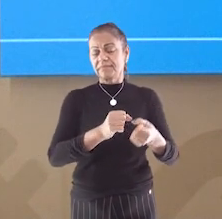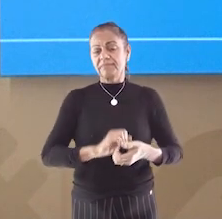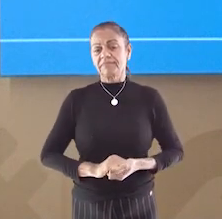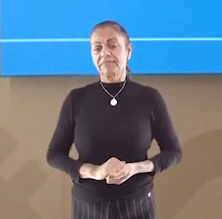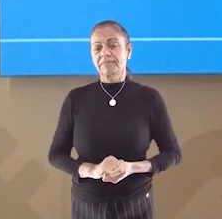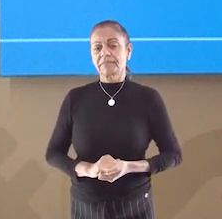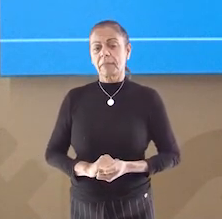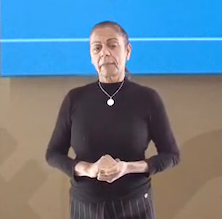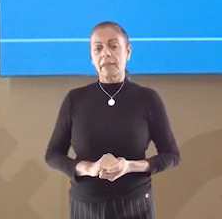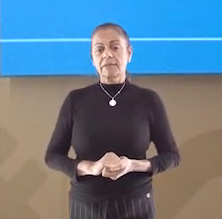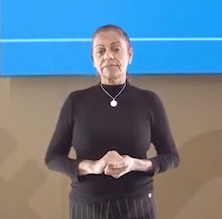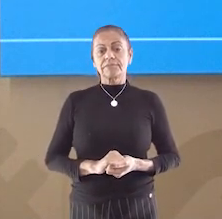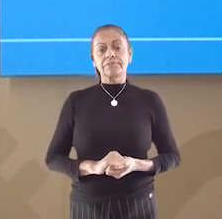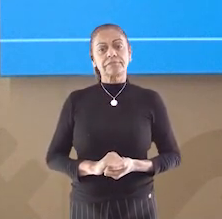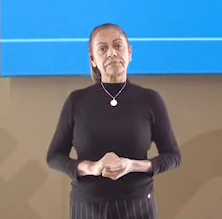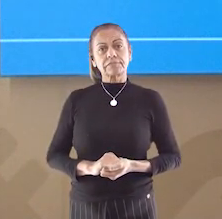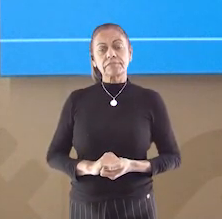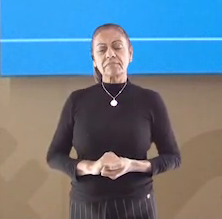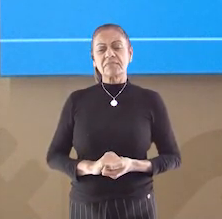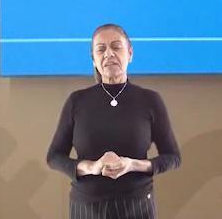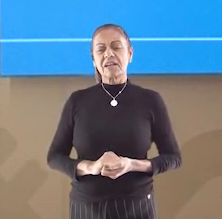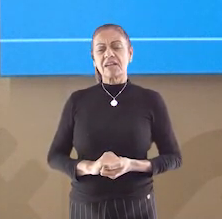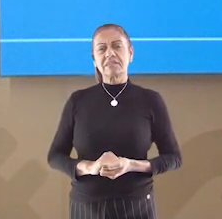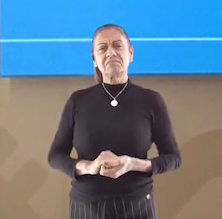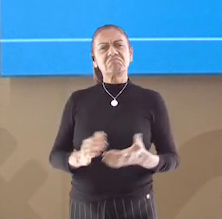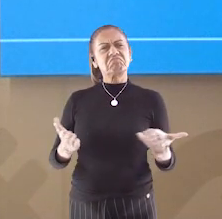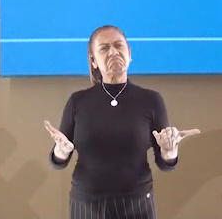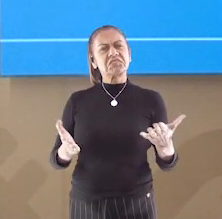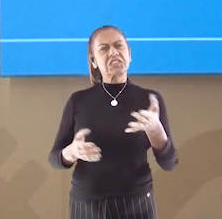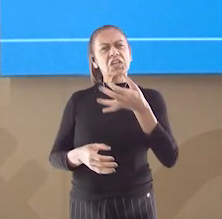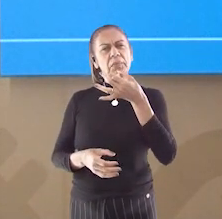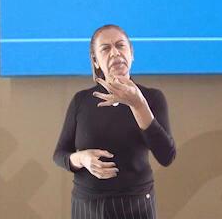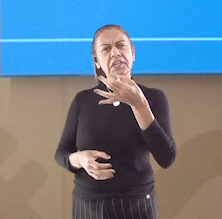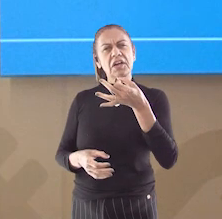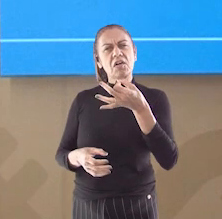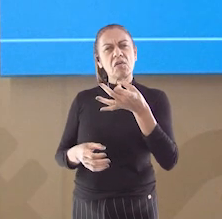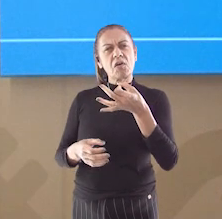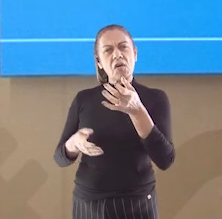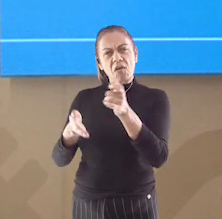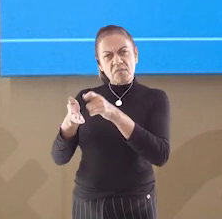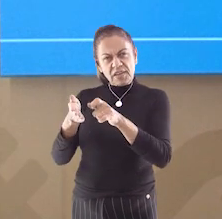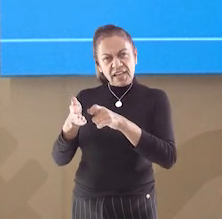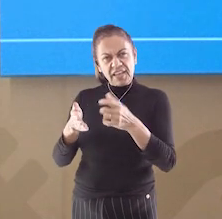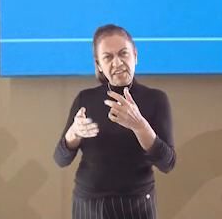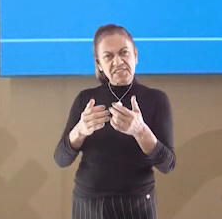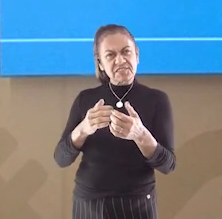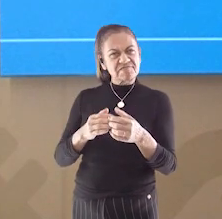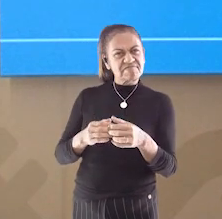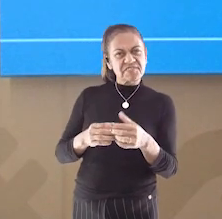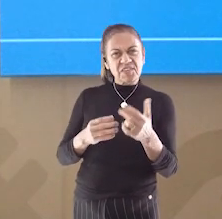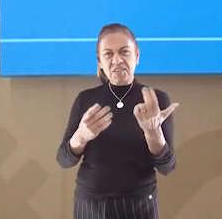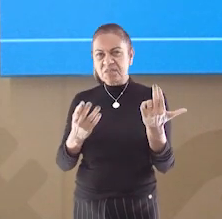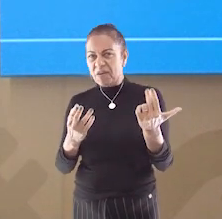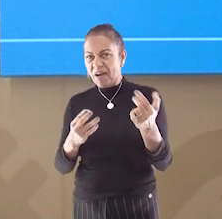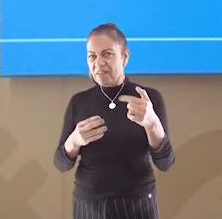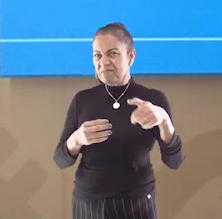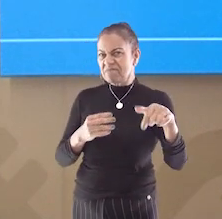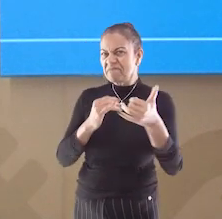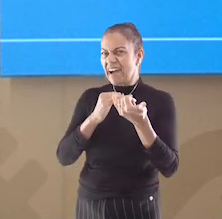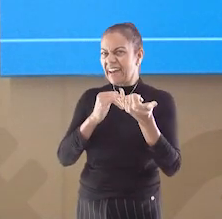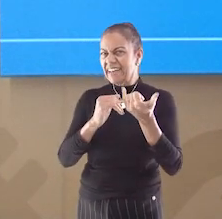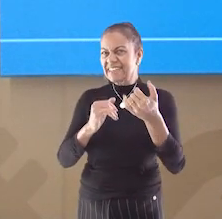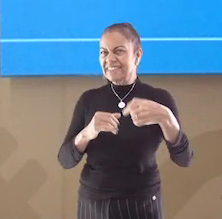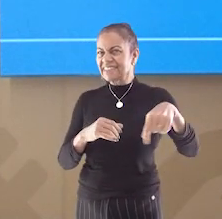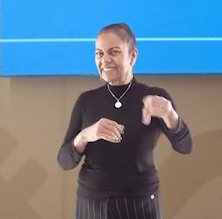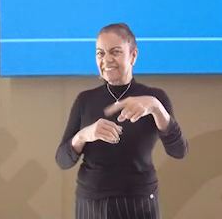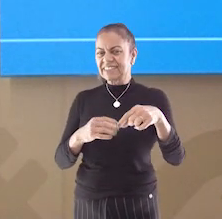abraços, Marcos. O que vocês acharam? O bilhete dele ficou parecido com o de vocês? Mas